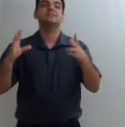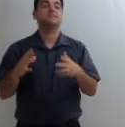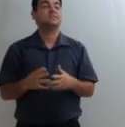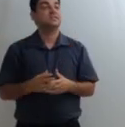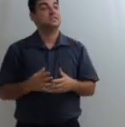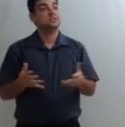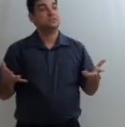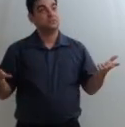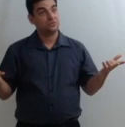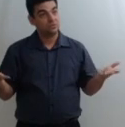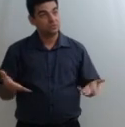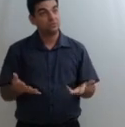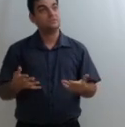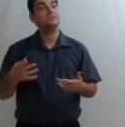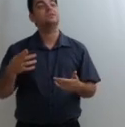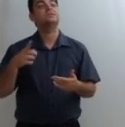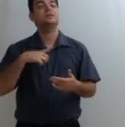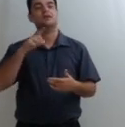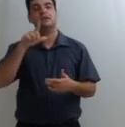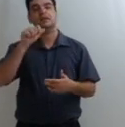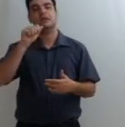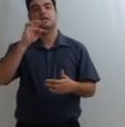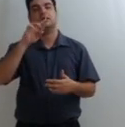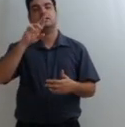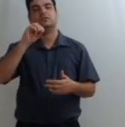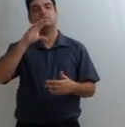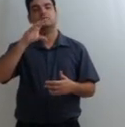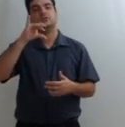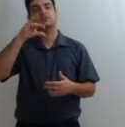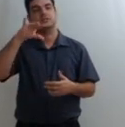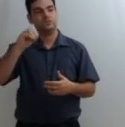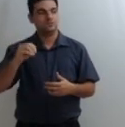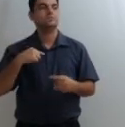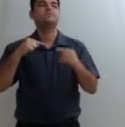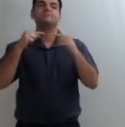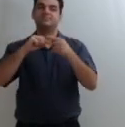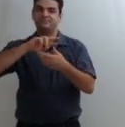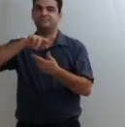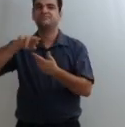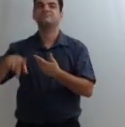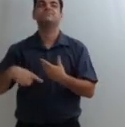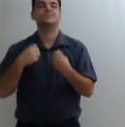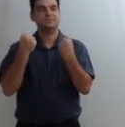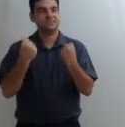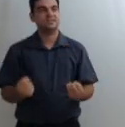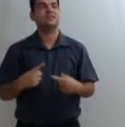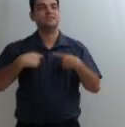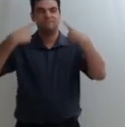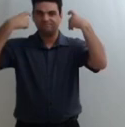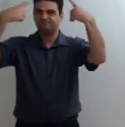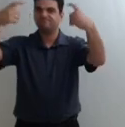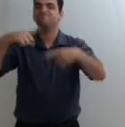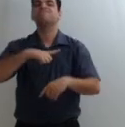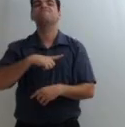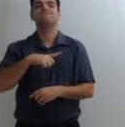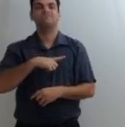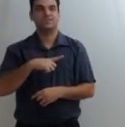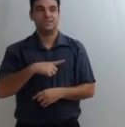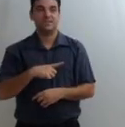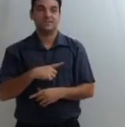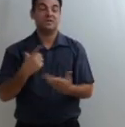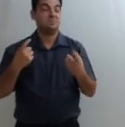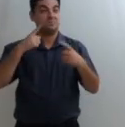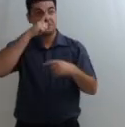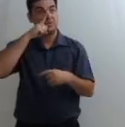um crime de latrocínio, é um crime, portanto, de violência com grave ameaça. Não há